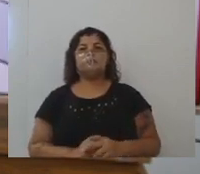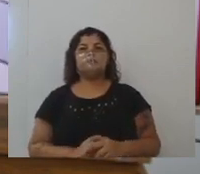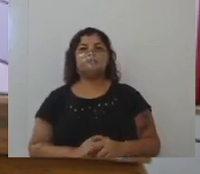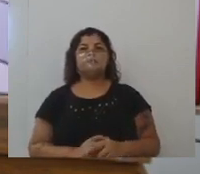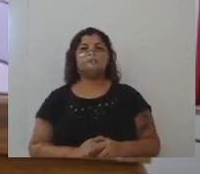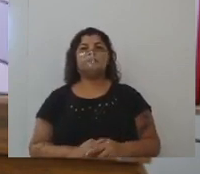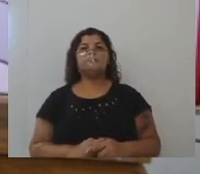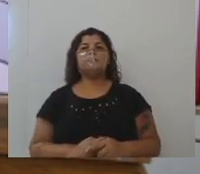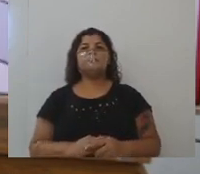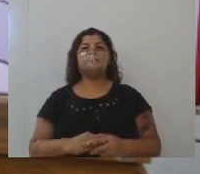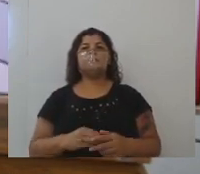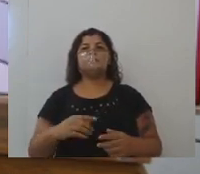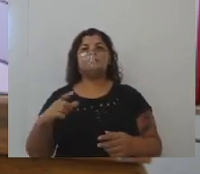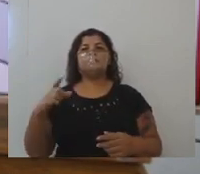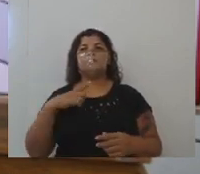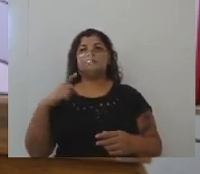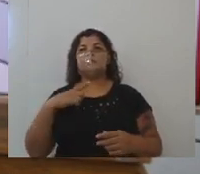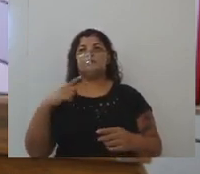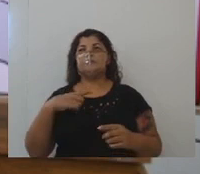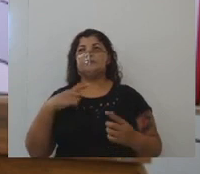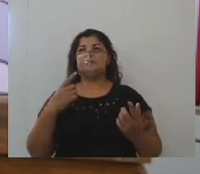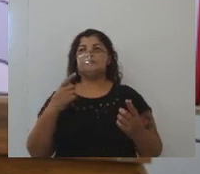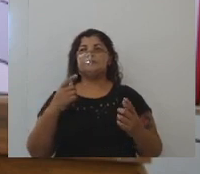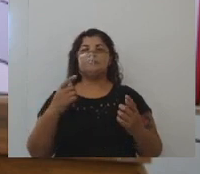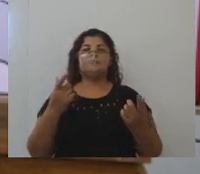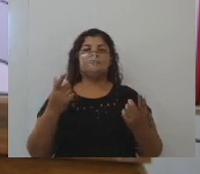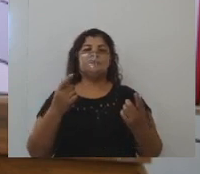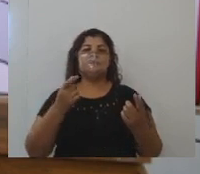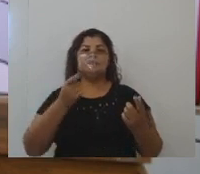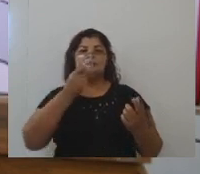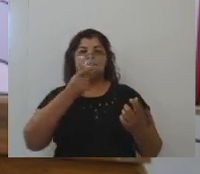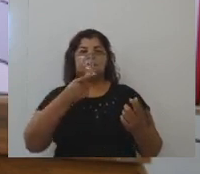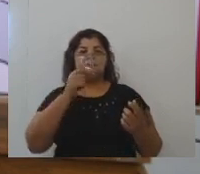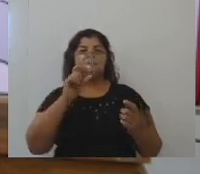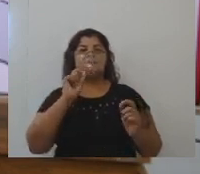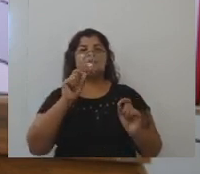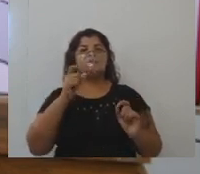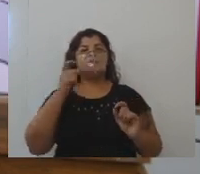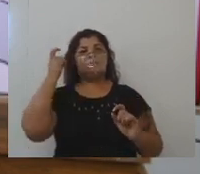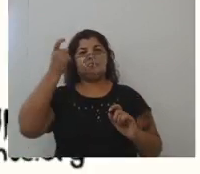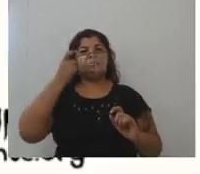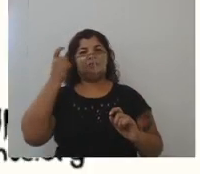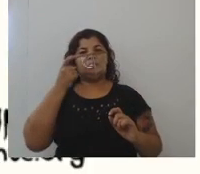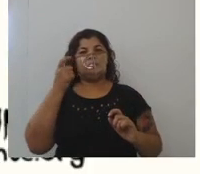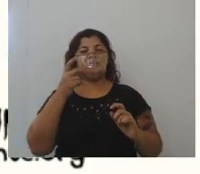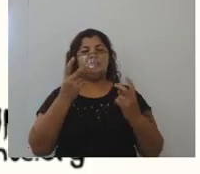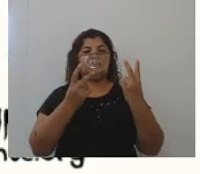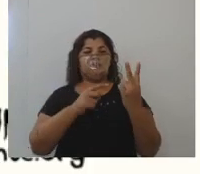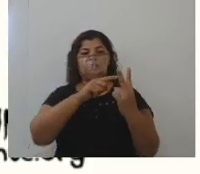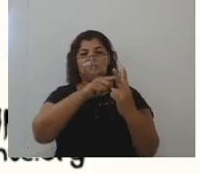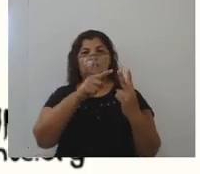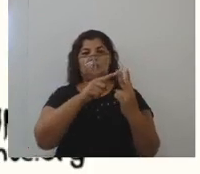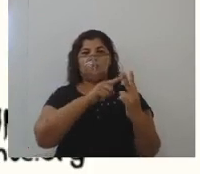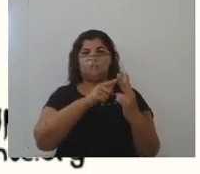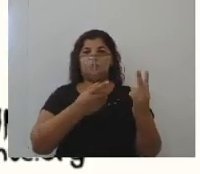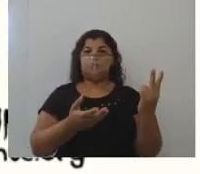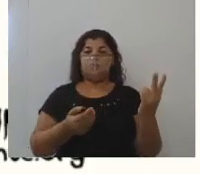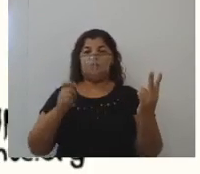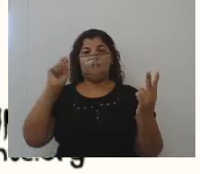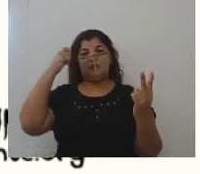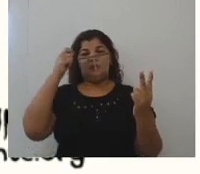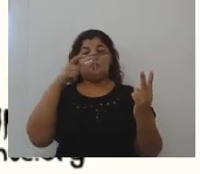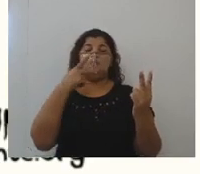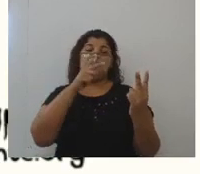E aí eu tenho uma charge que é muito preocupante para mim. Não é? São 2 jovens negros que eles dizem o